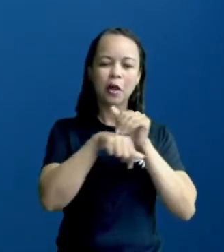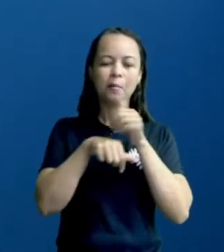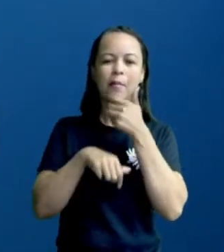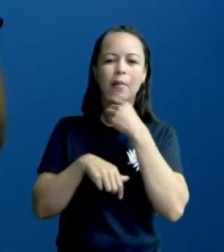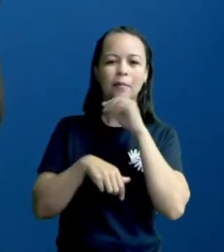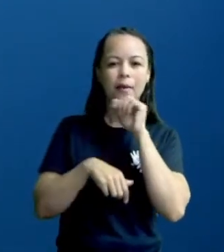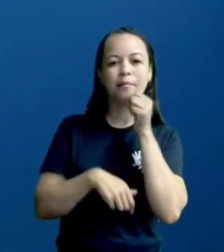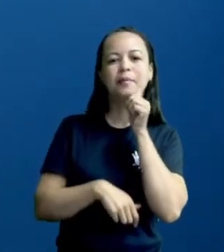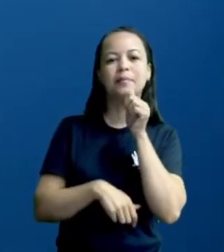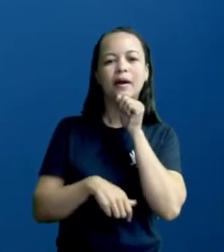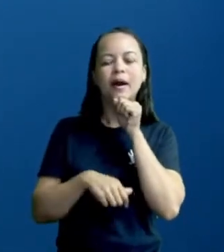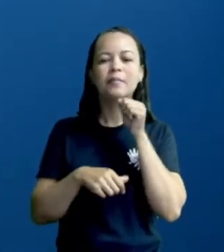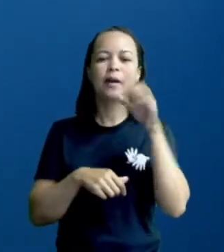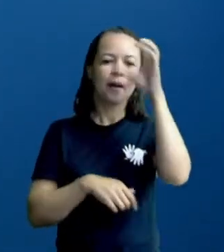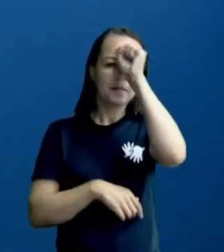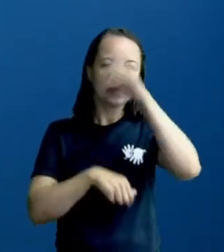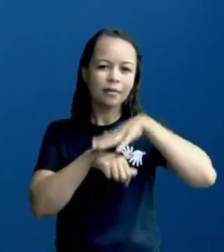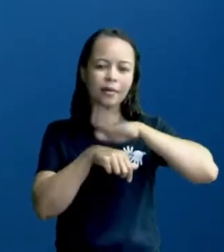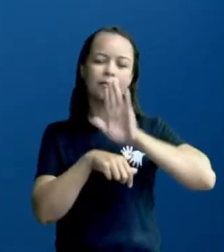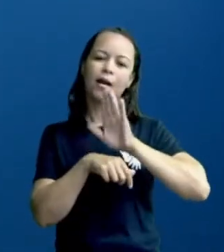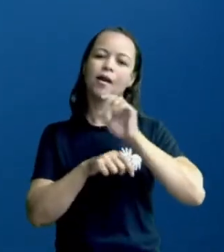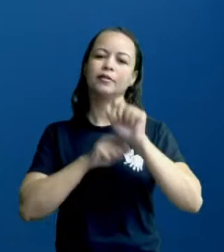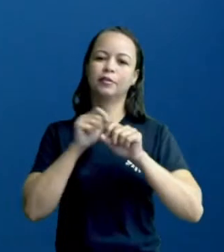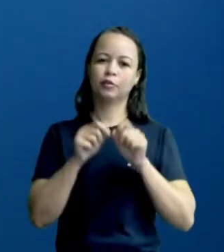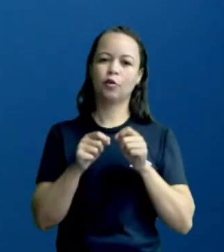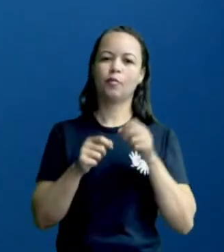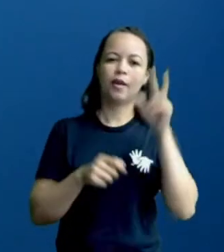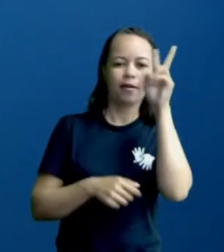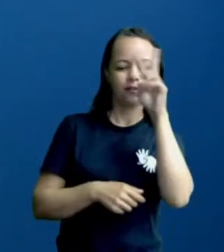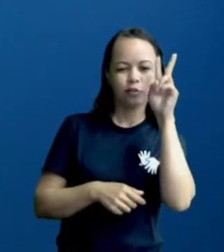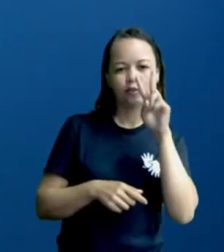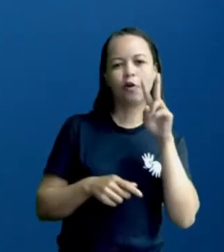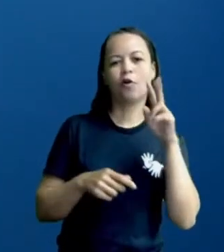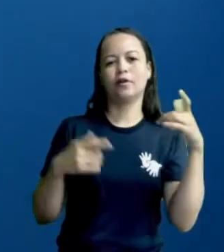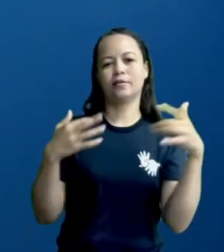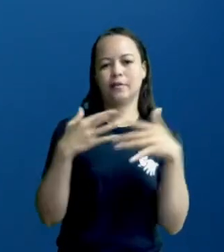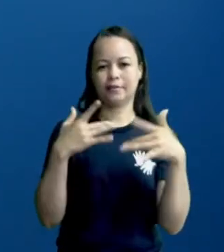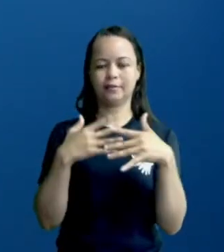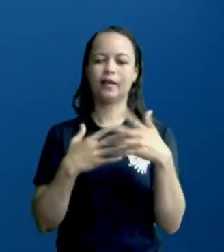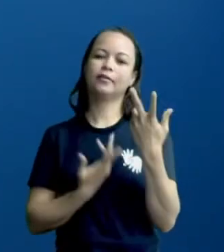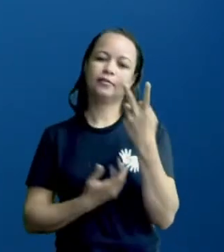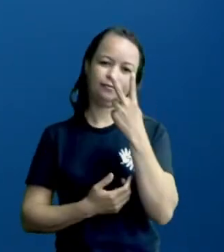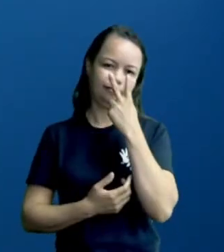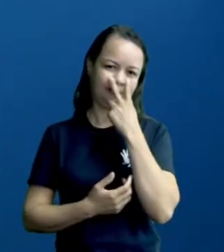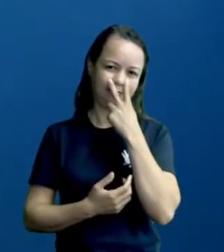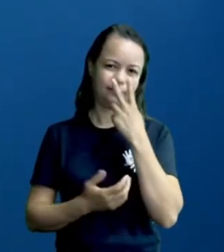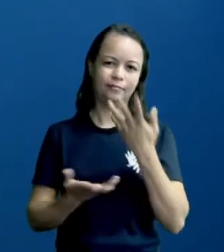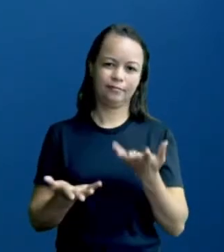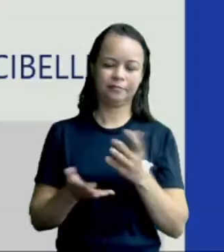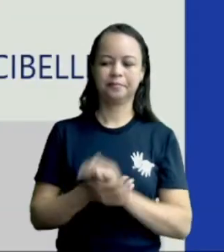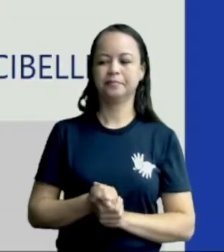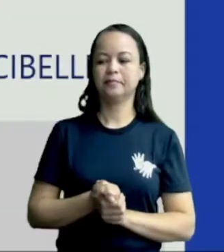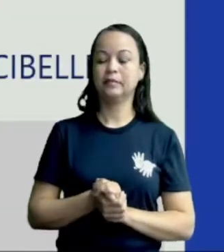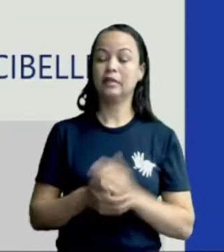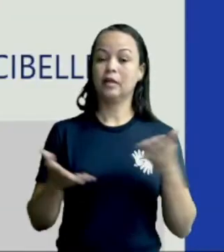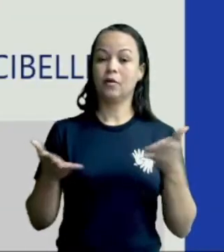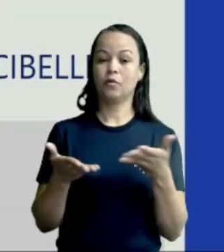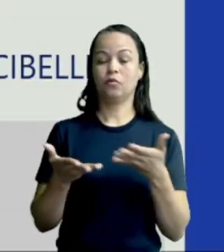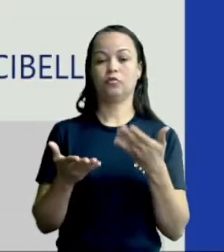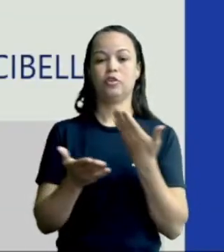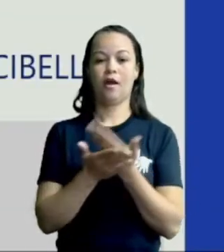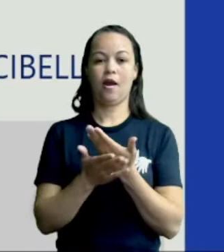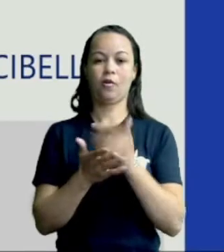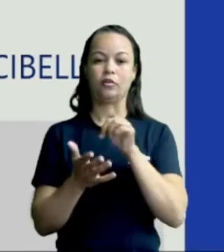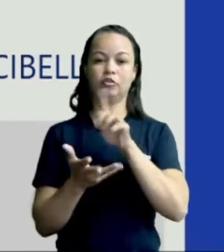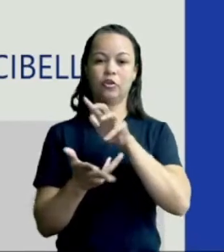pouco mais sobre a história dessa cidade que tem tanto para contar, que é a vitória de Santo Antão. Então, nossa aula de Geografia,